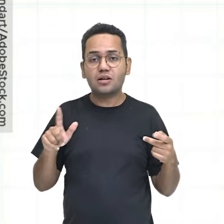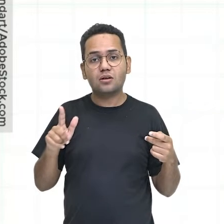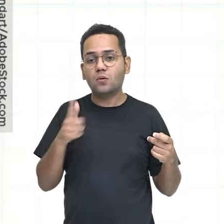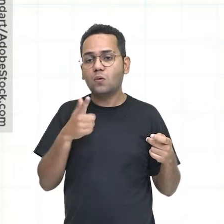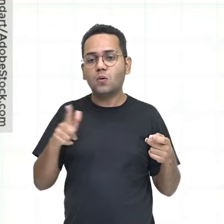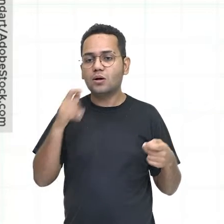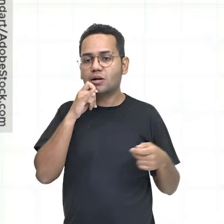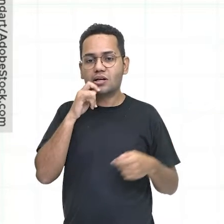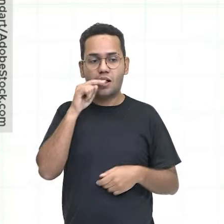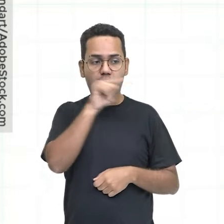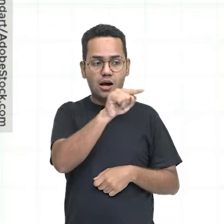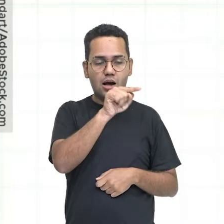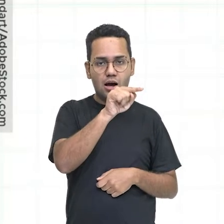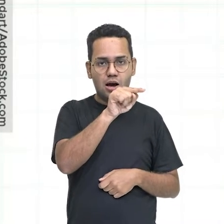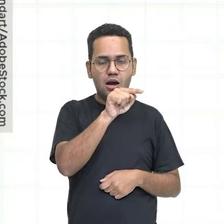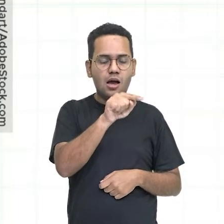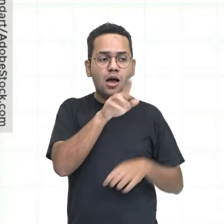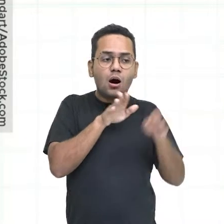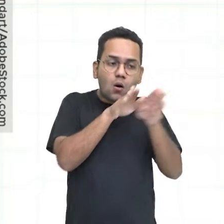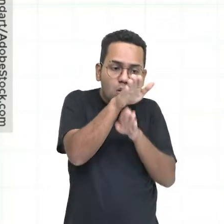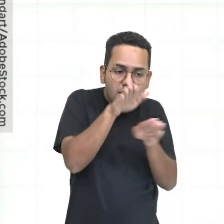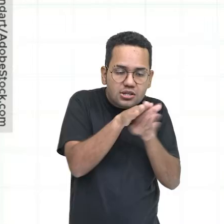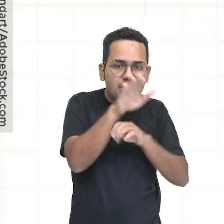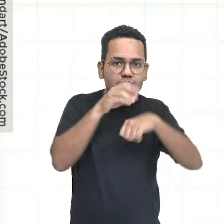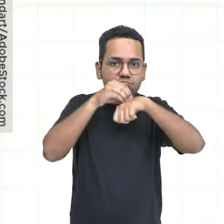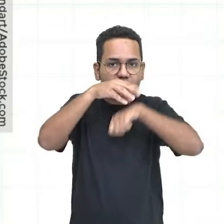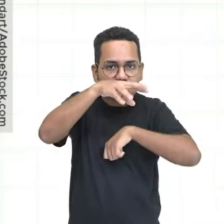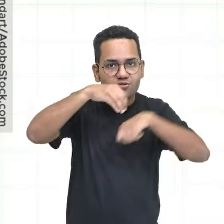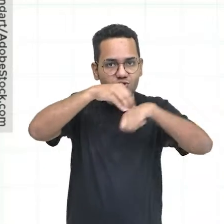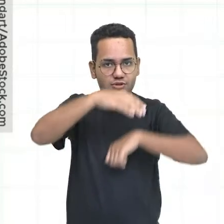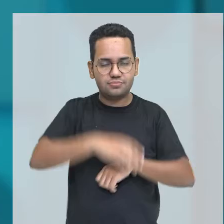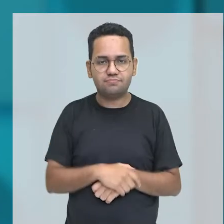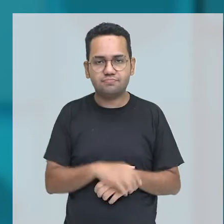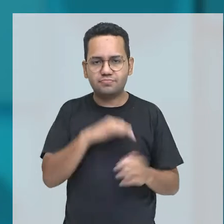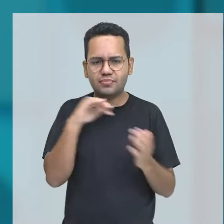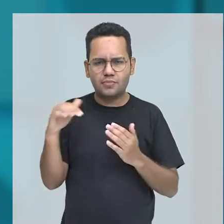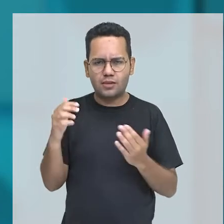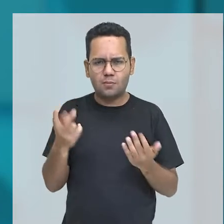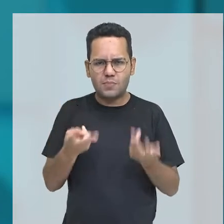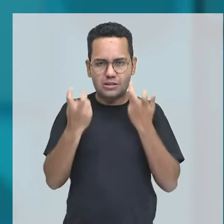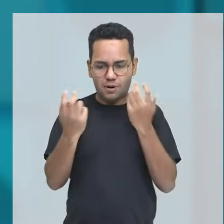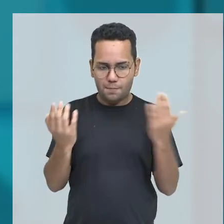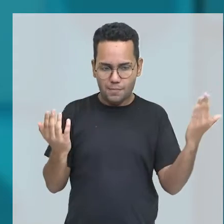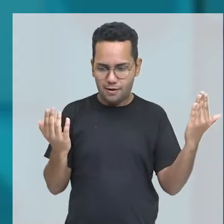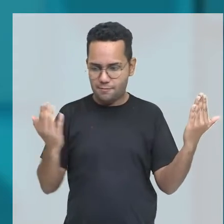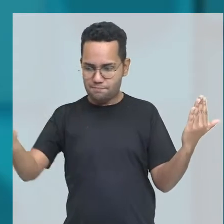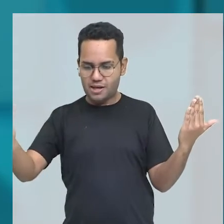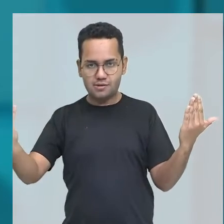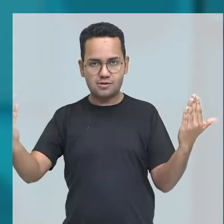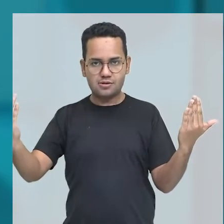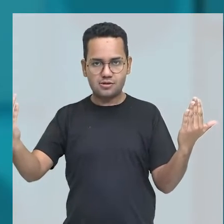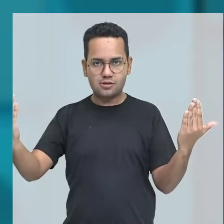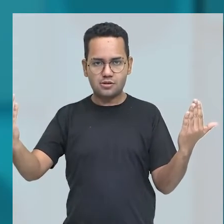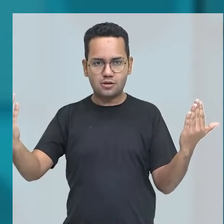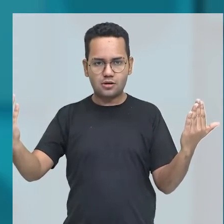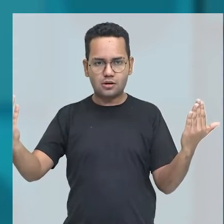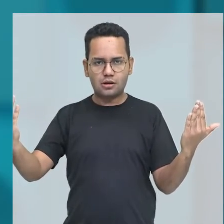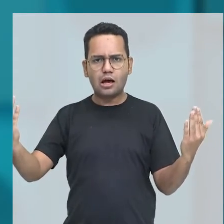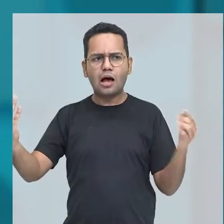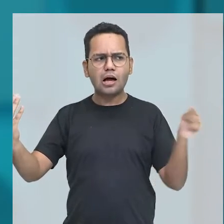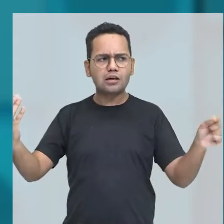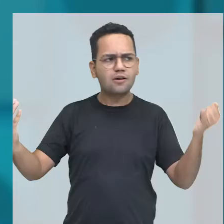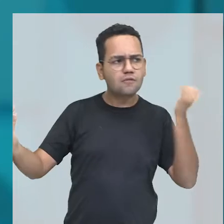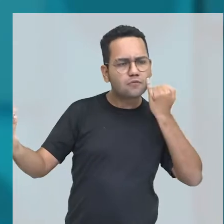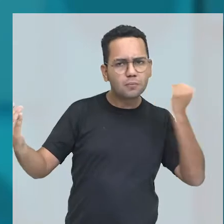então, para passar conselho ou fazer uma recomendação. Perceberam, gente, nesses dois exemplos aqui, o que cada um